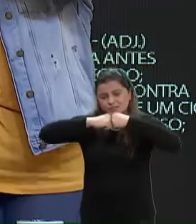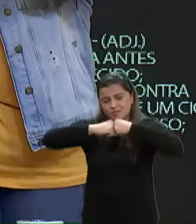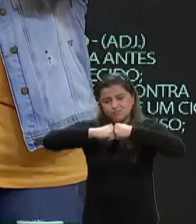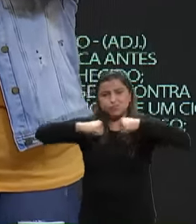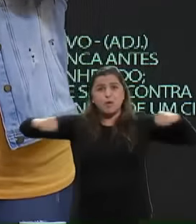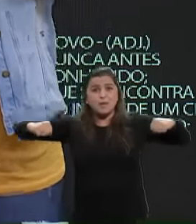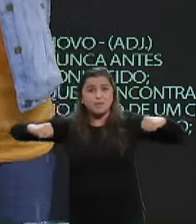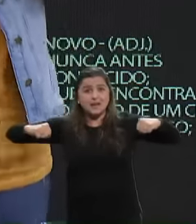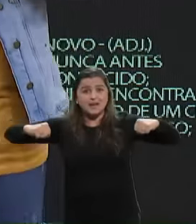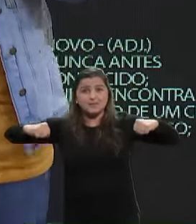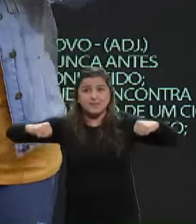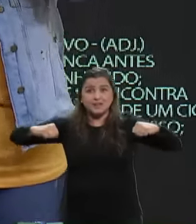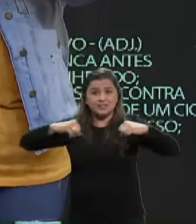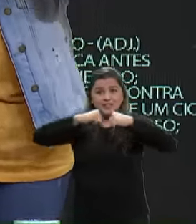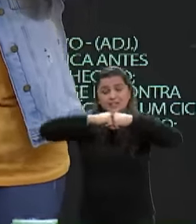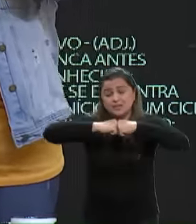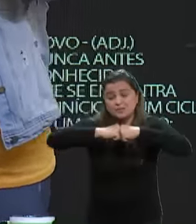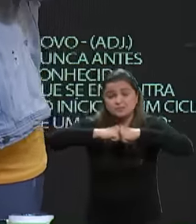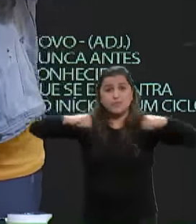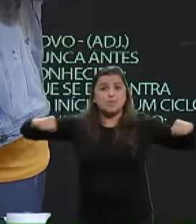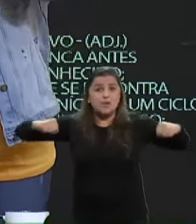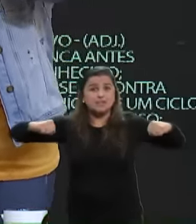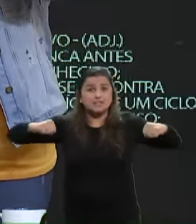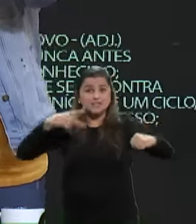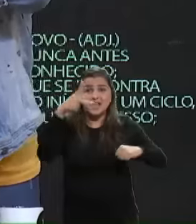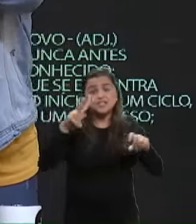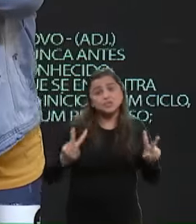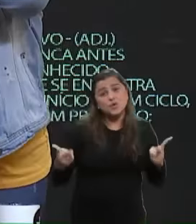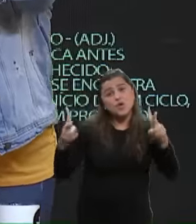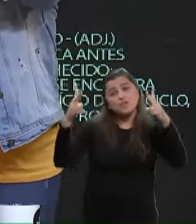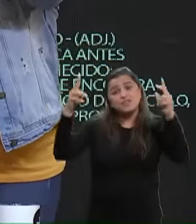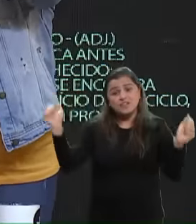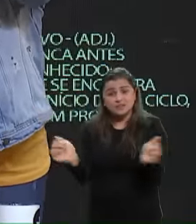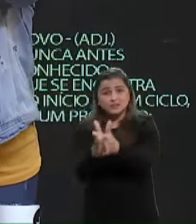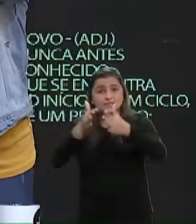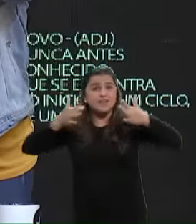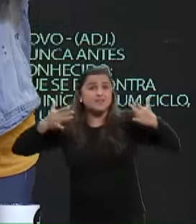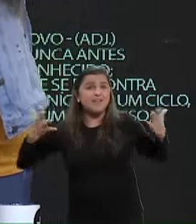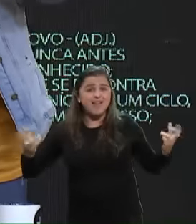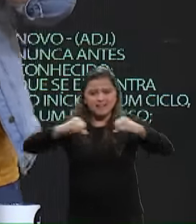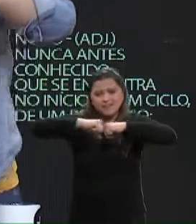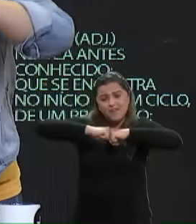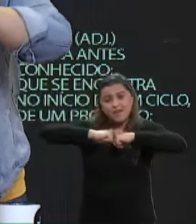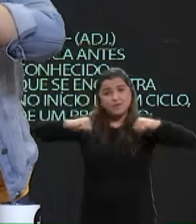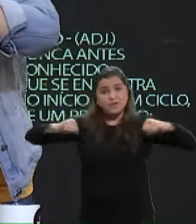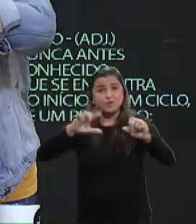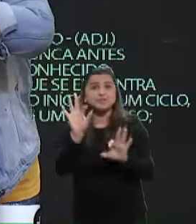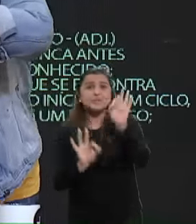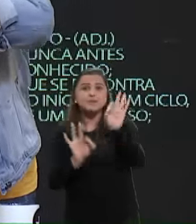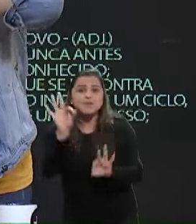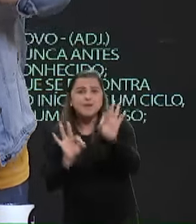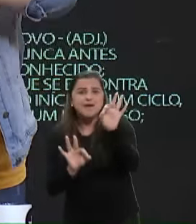porta da sua vitória, do seu milagre. Se